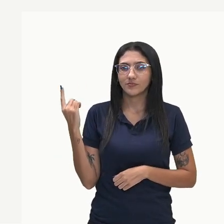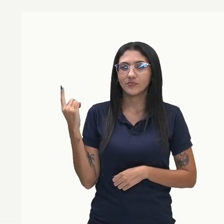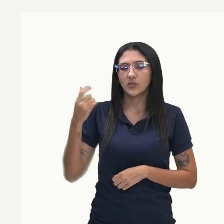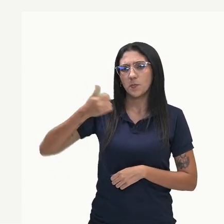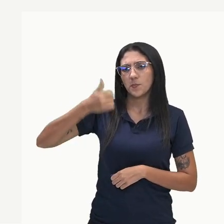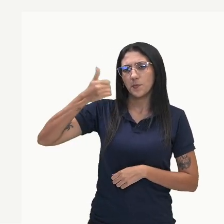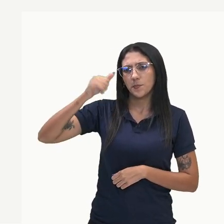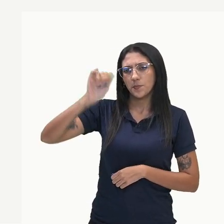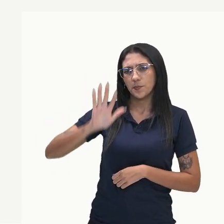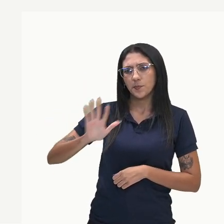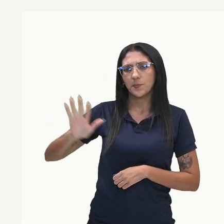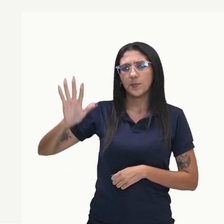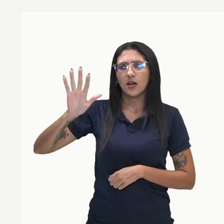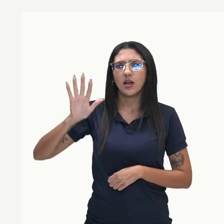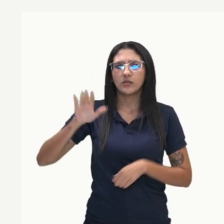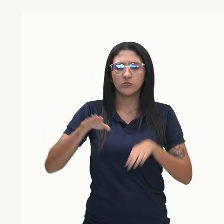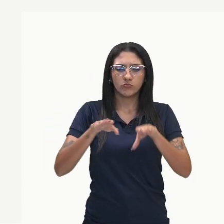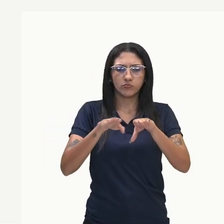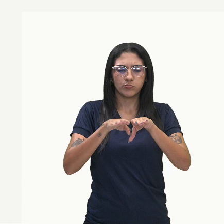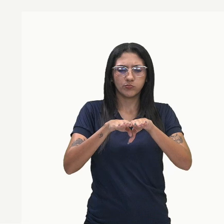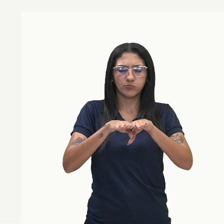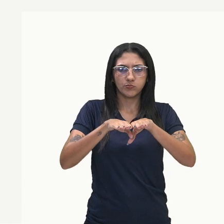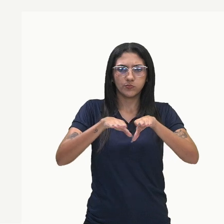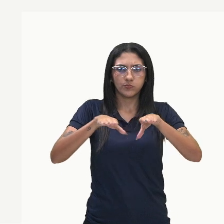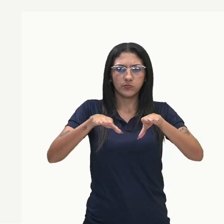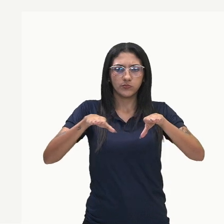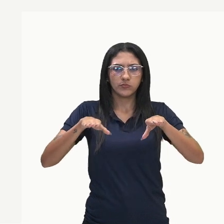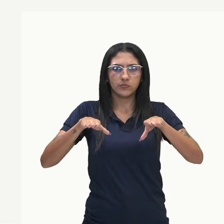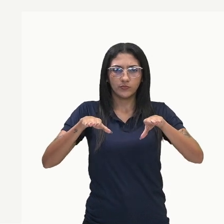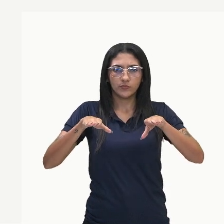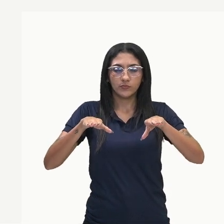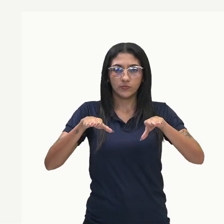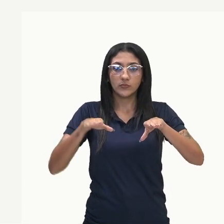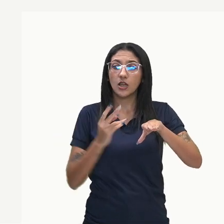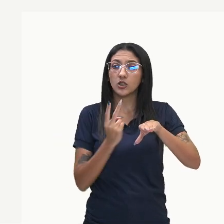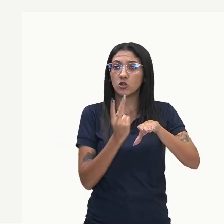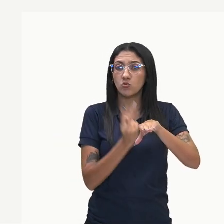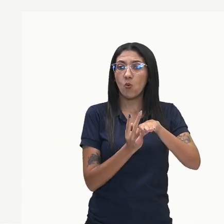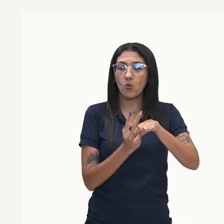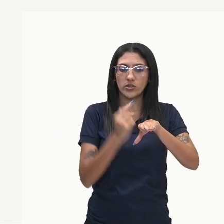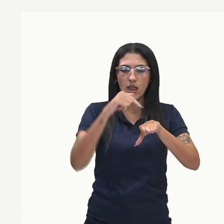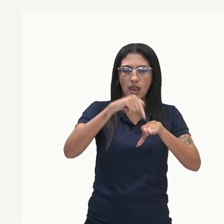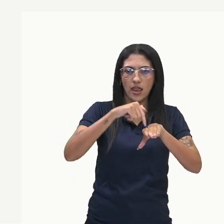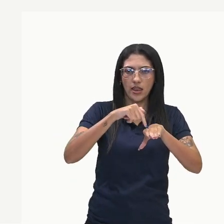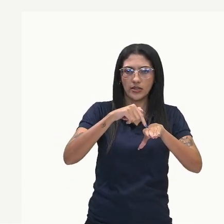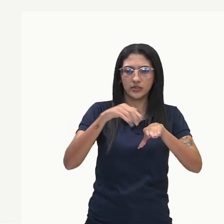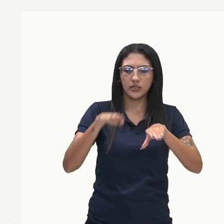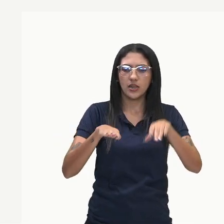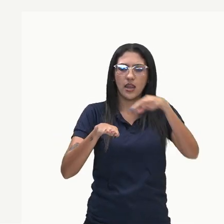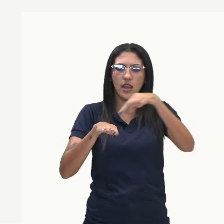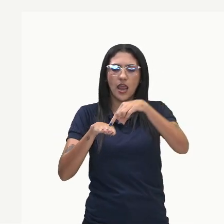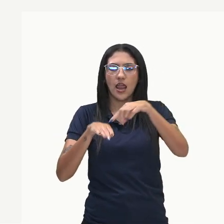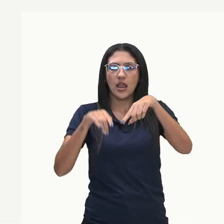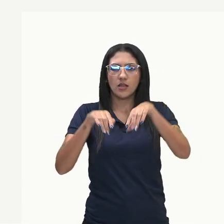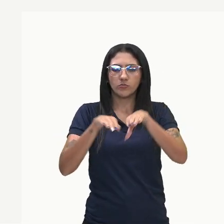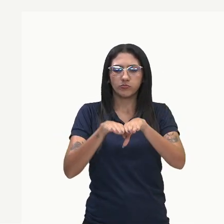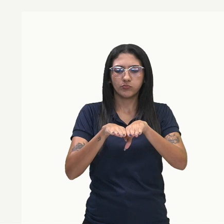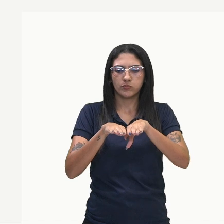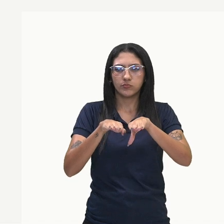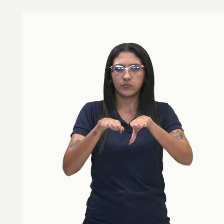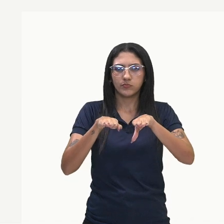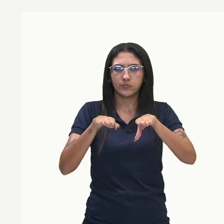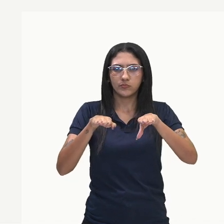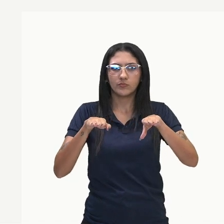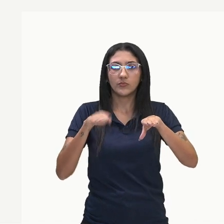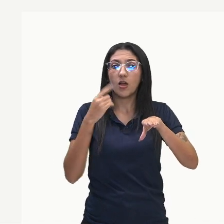só, limite divergente. O que que eu observo? 2 placas tectônicas que estão se afastando. Observem